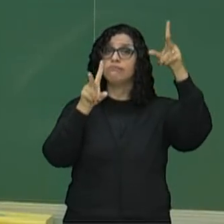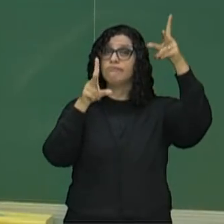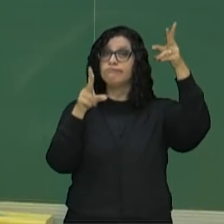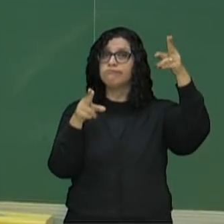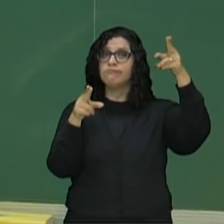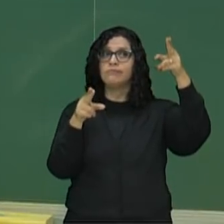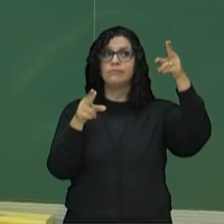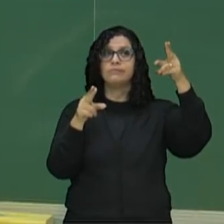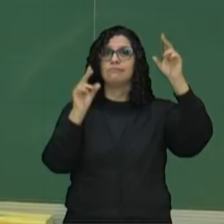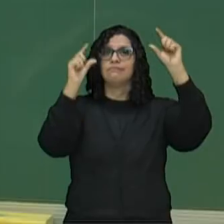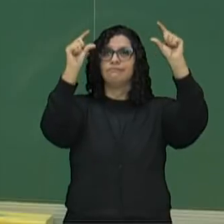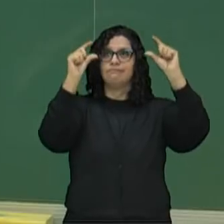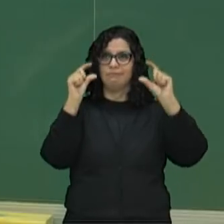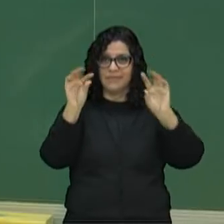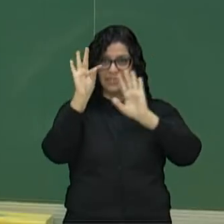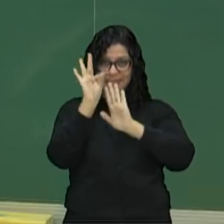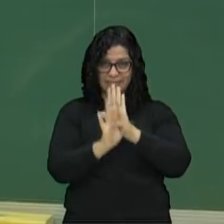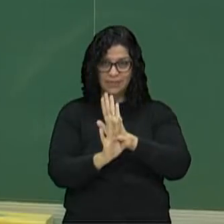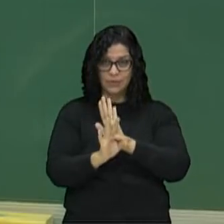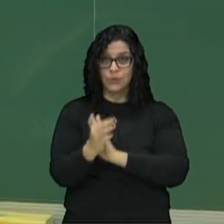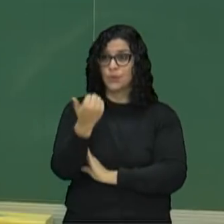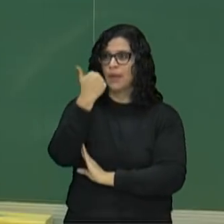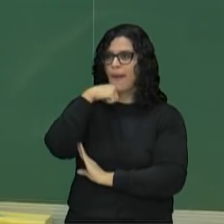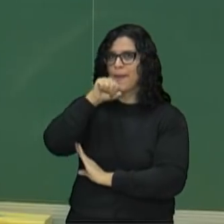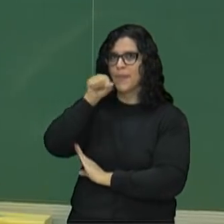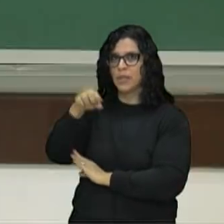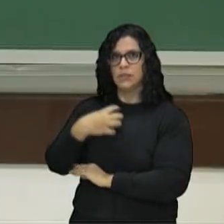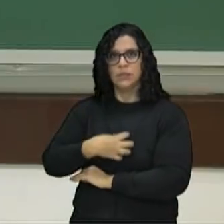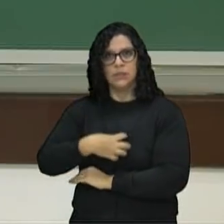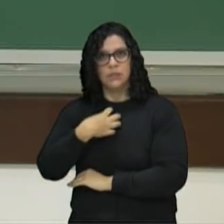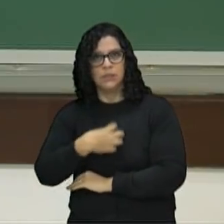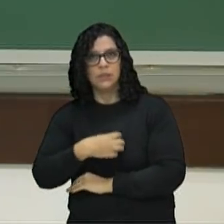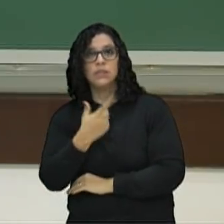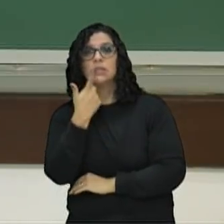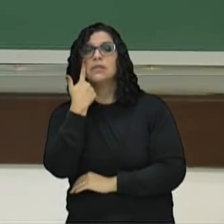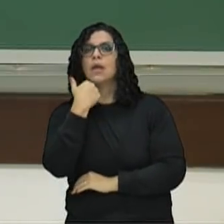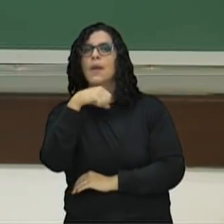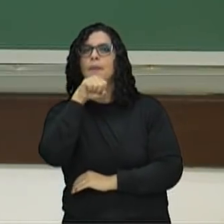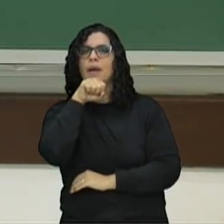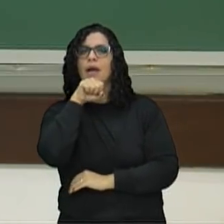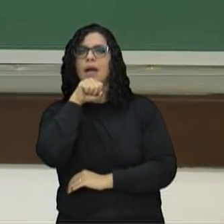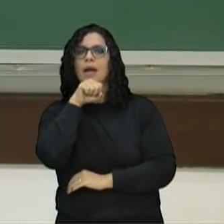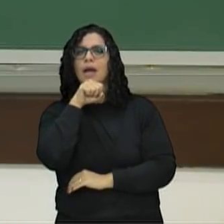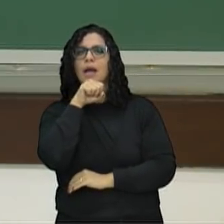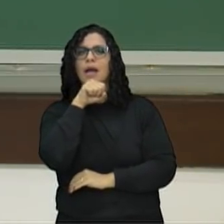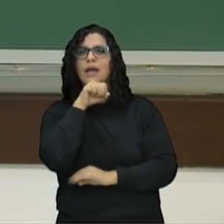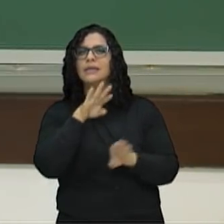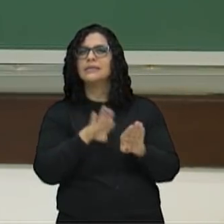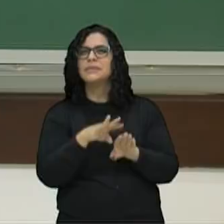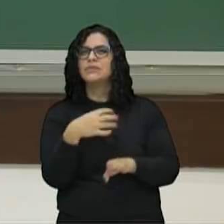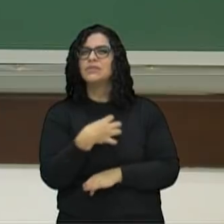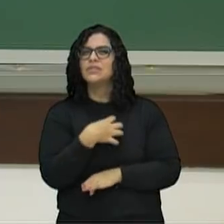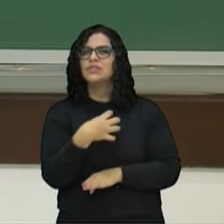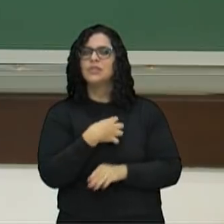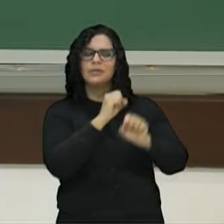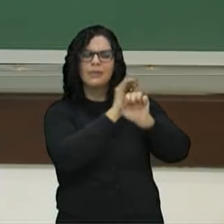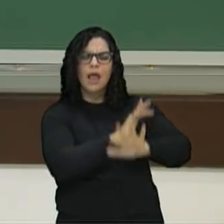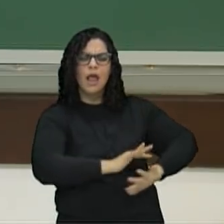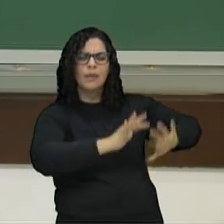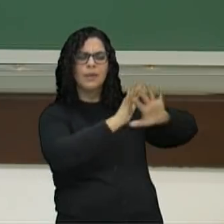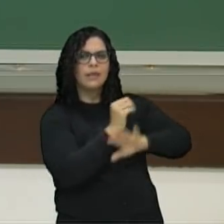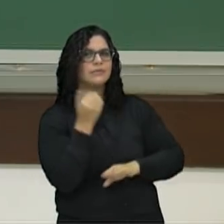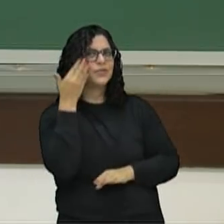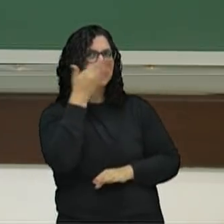fragmento, esses dois fragmentos. A mãe indignada e o pai com o seu